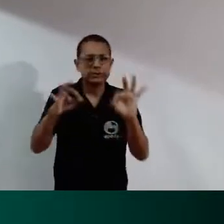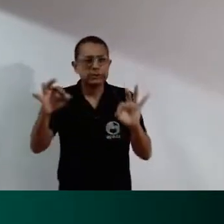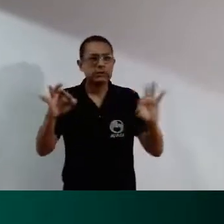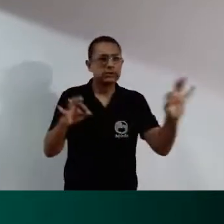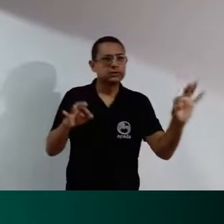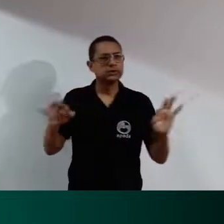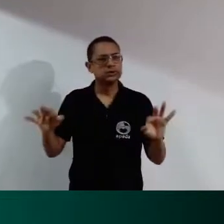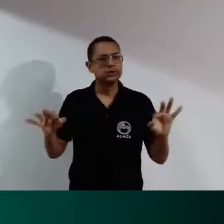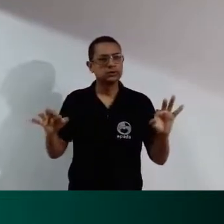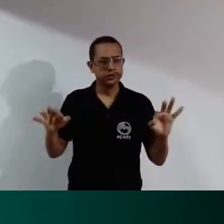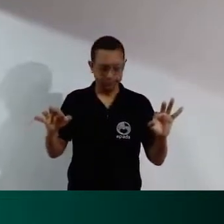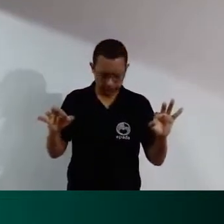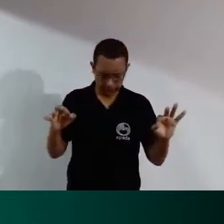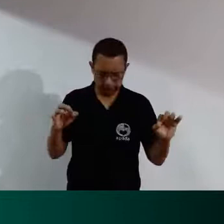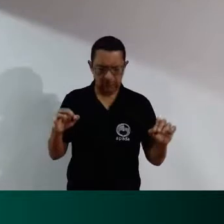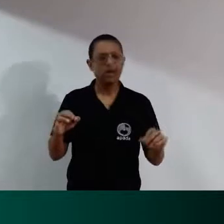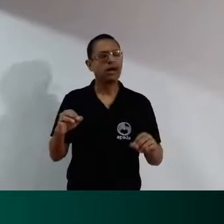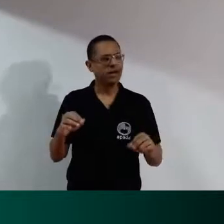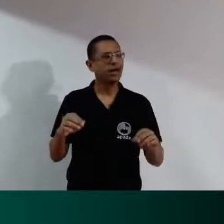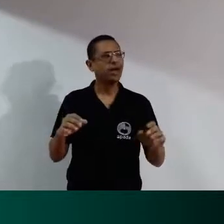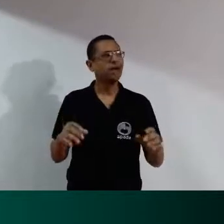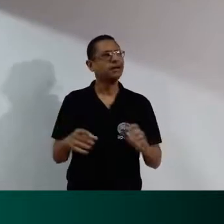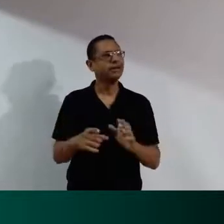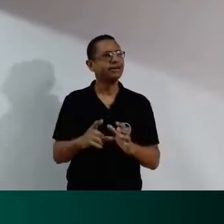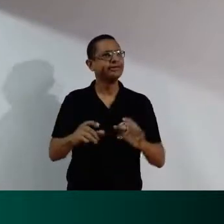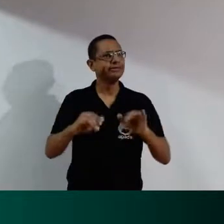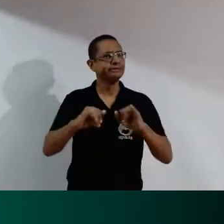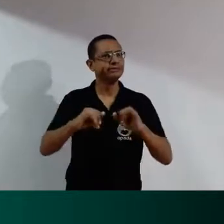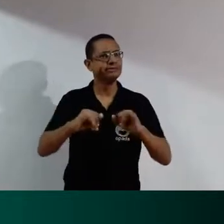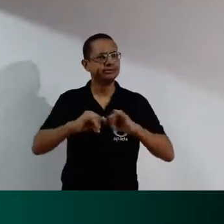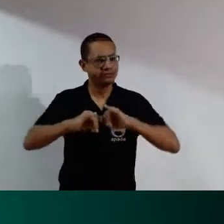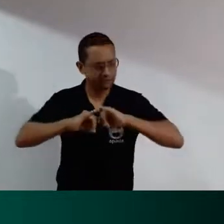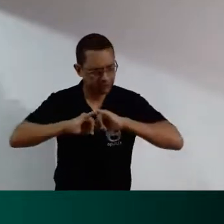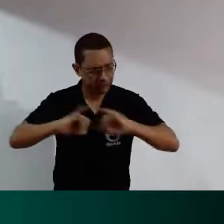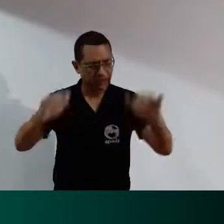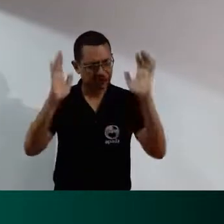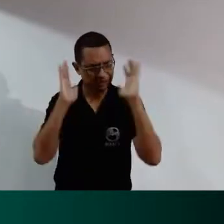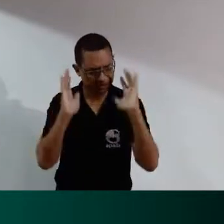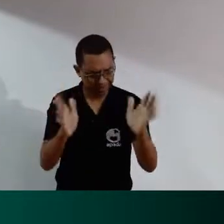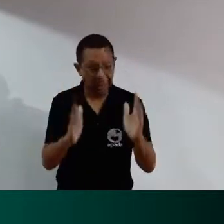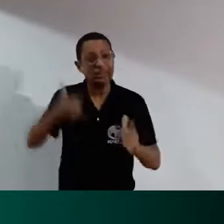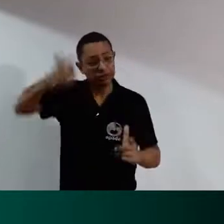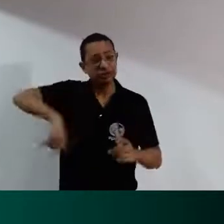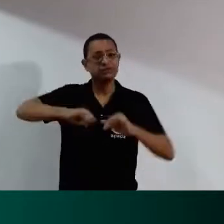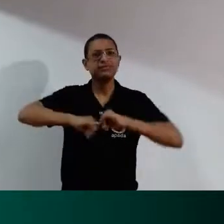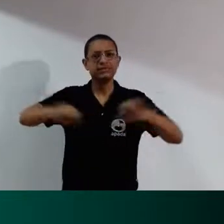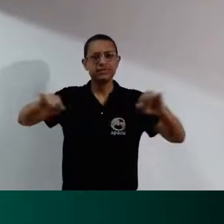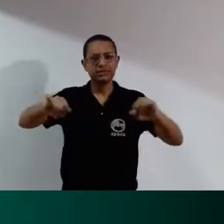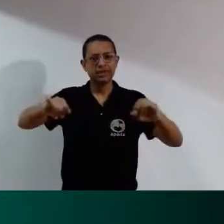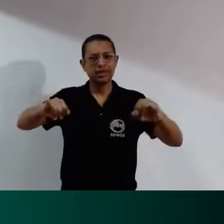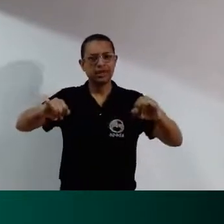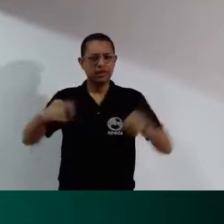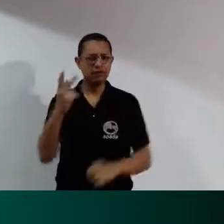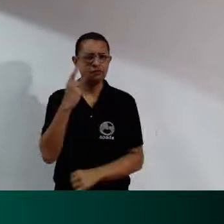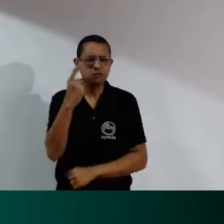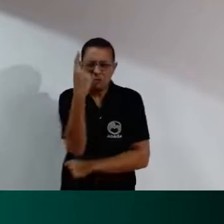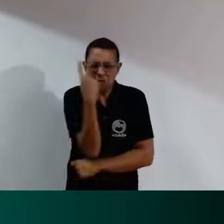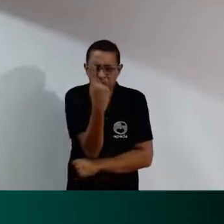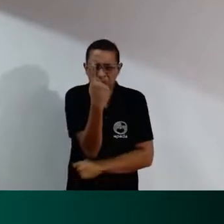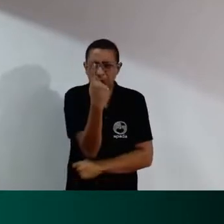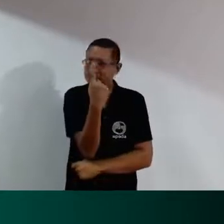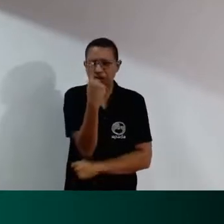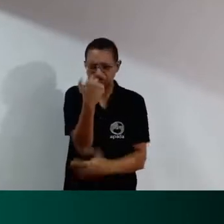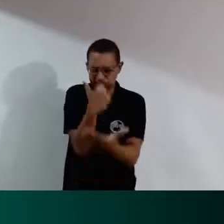costumo sempre dizer não dá para dizer que é uma fortaleza só são múltiplas fortalezas né e a Fortaleza